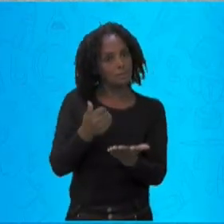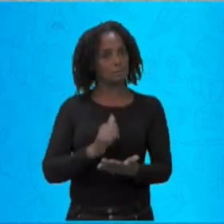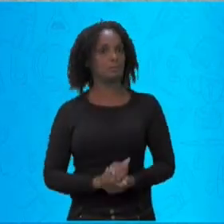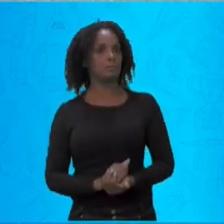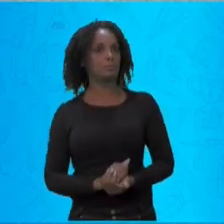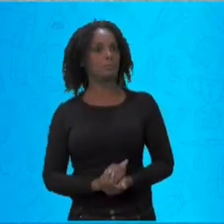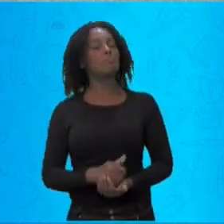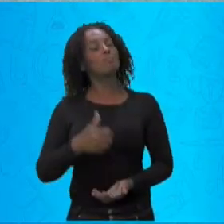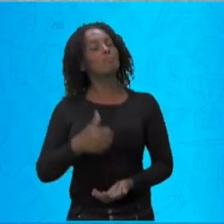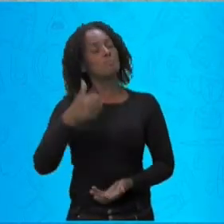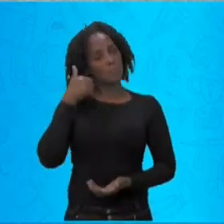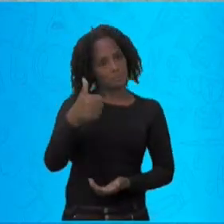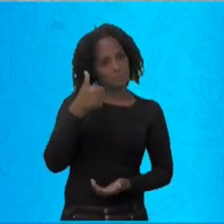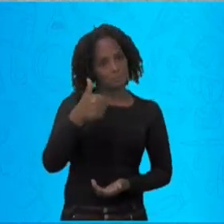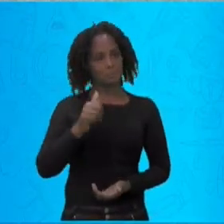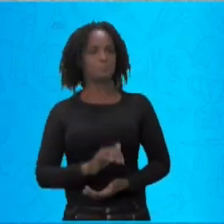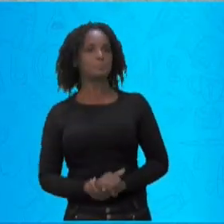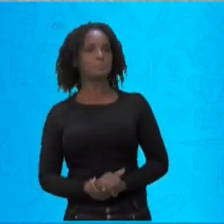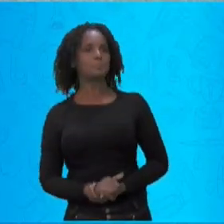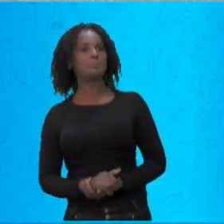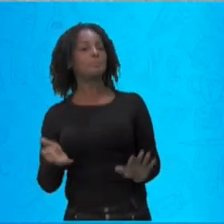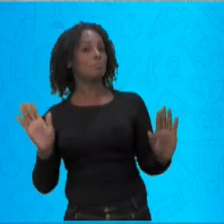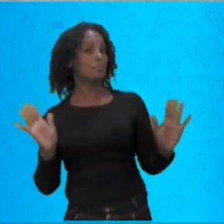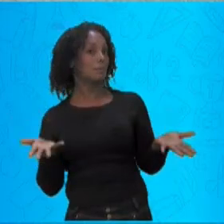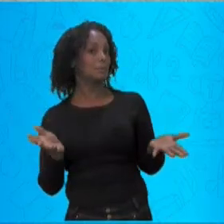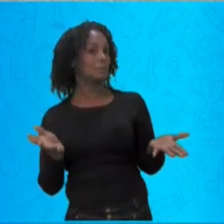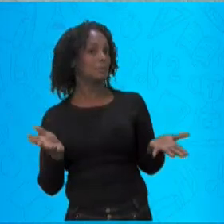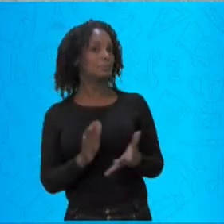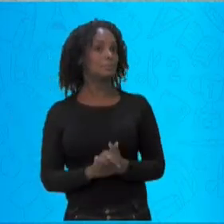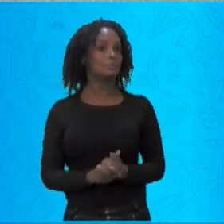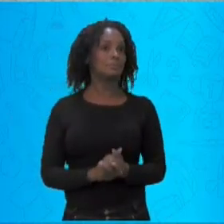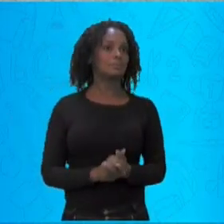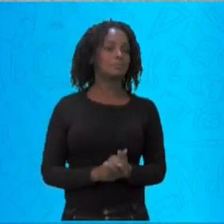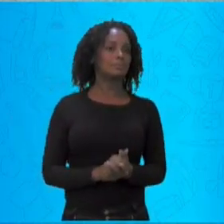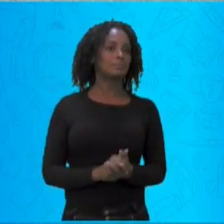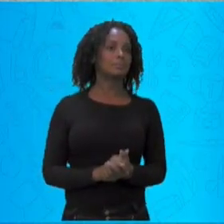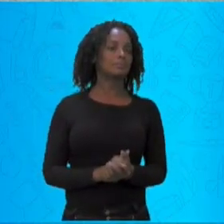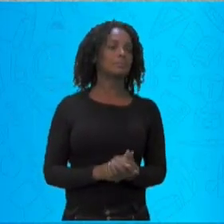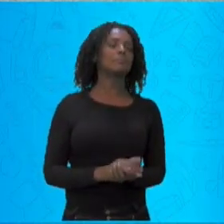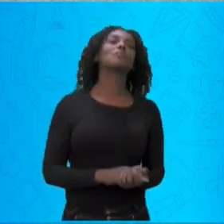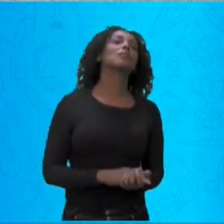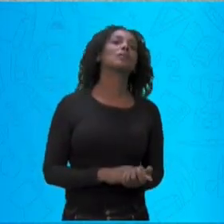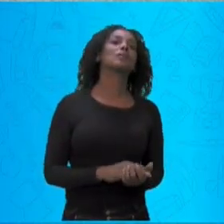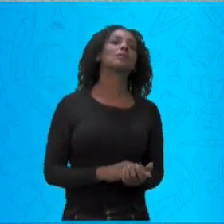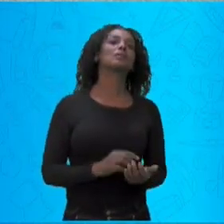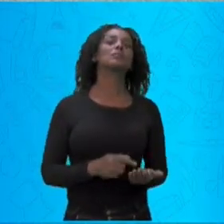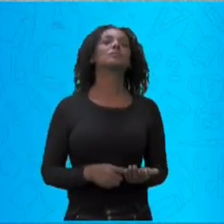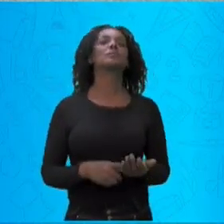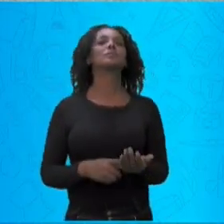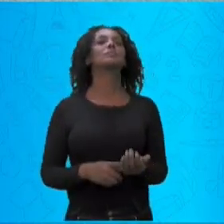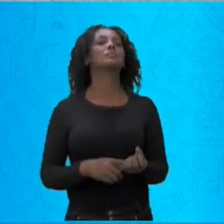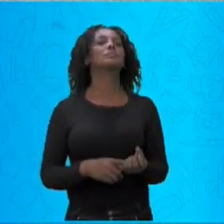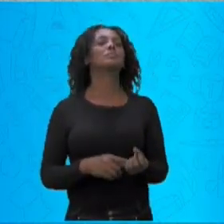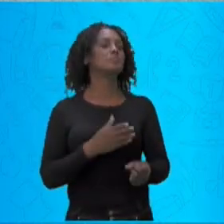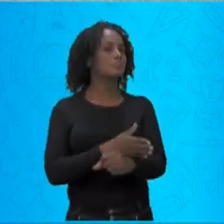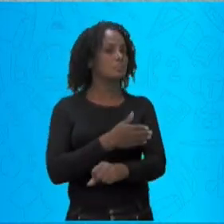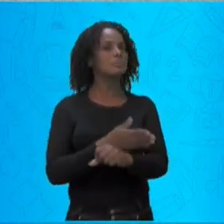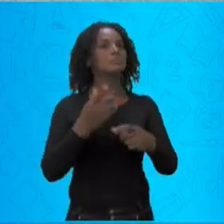seu caderno. Combinado? Agora, convido você a acessar a plataforma de ensino